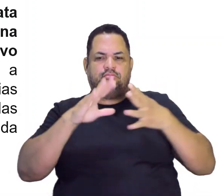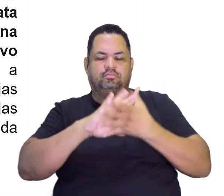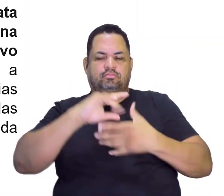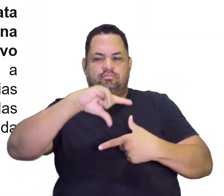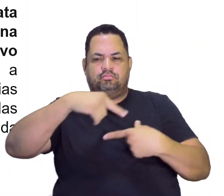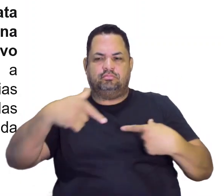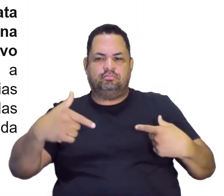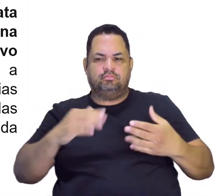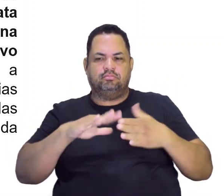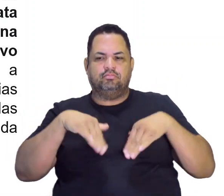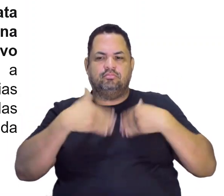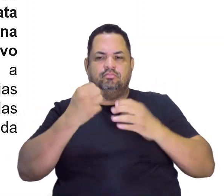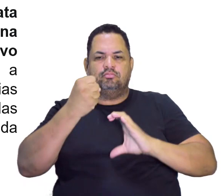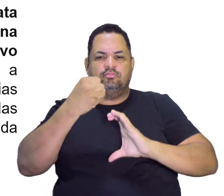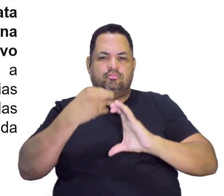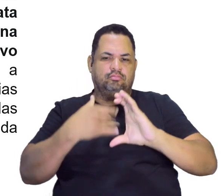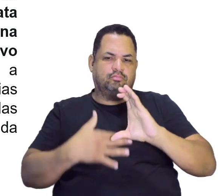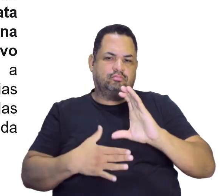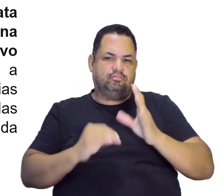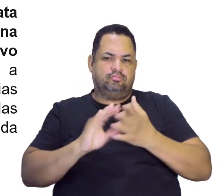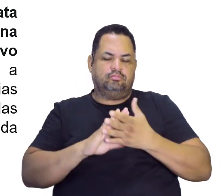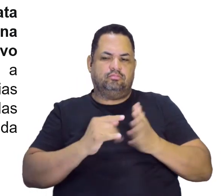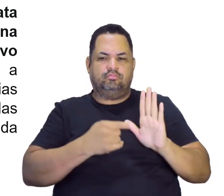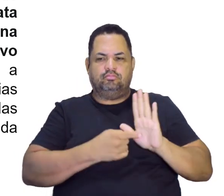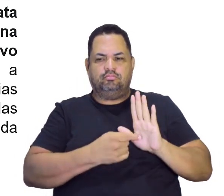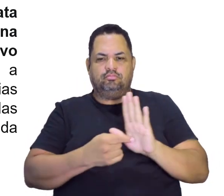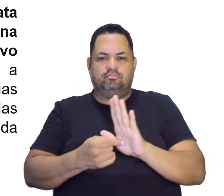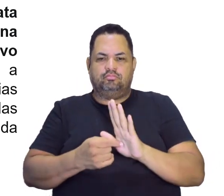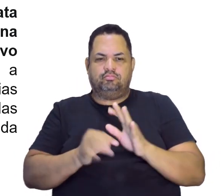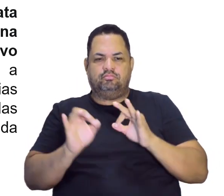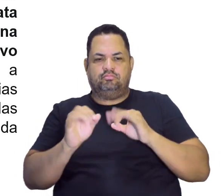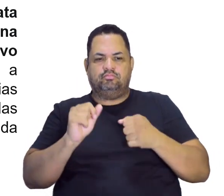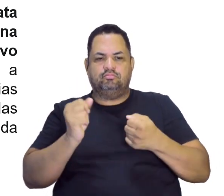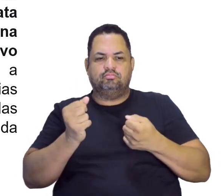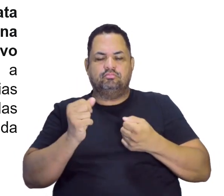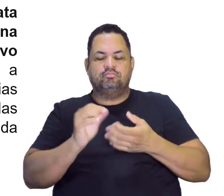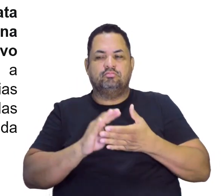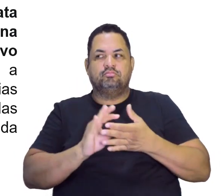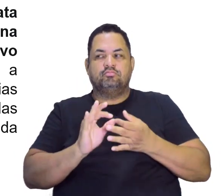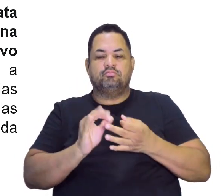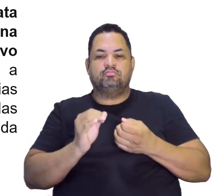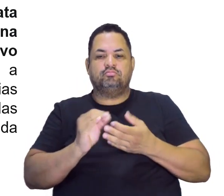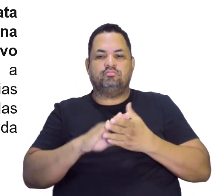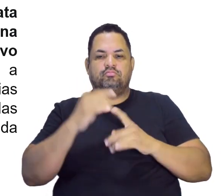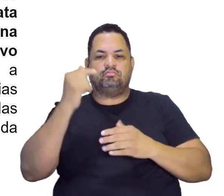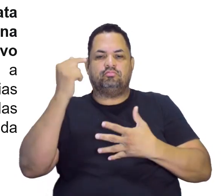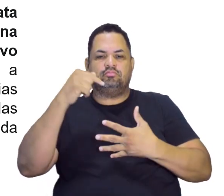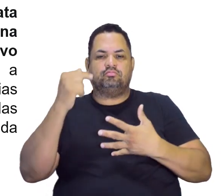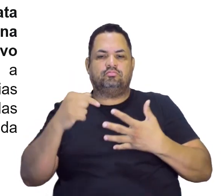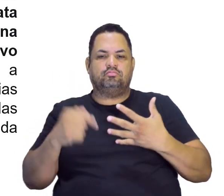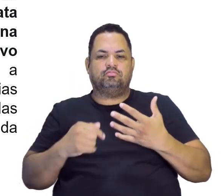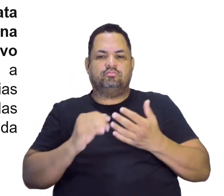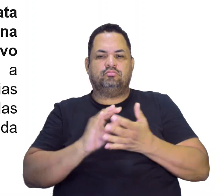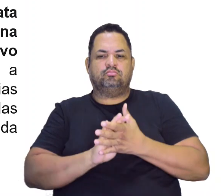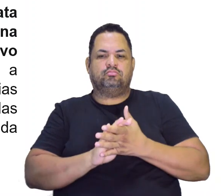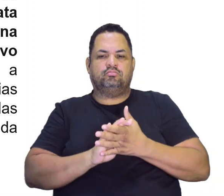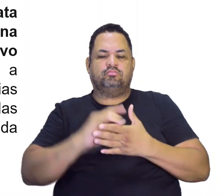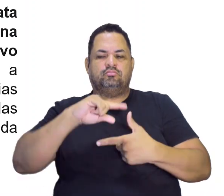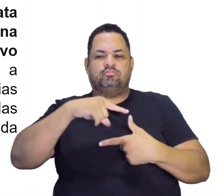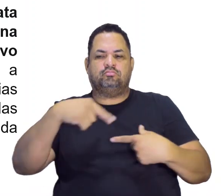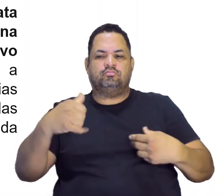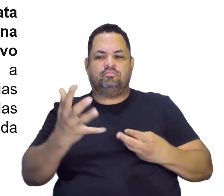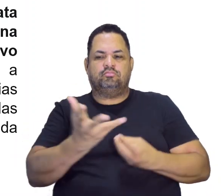modernista Quais são as características que estão aí que fazem com que ela seja classificada como Arte